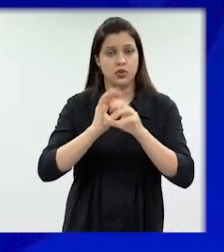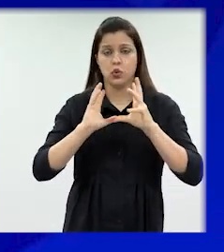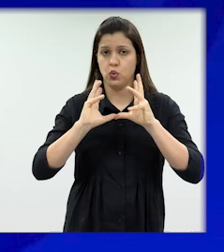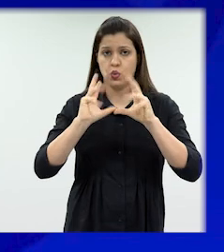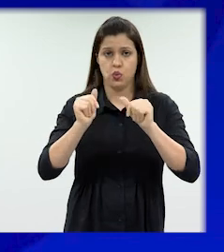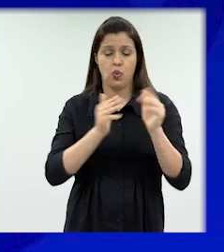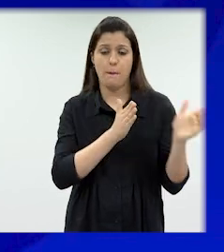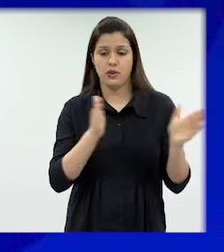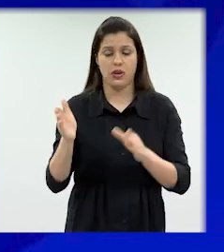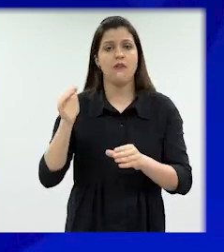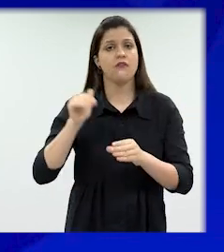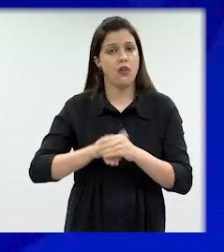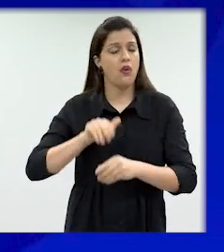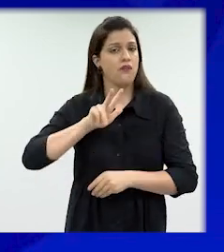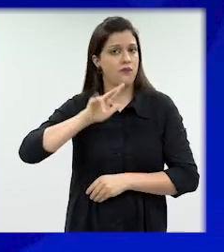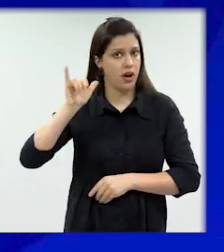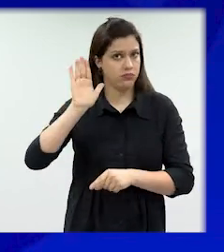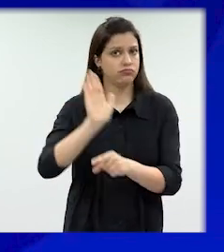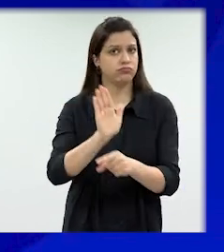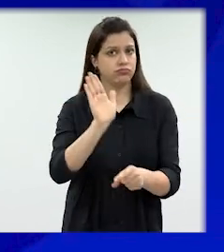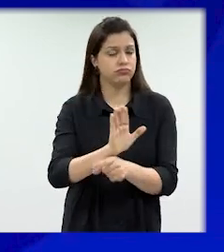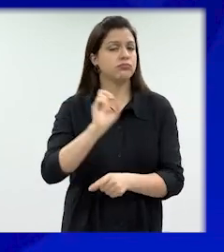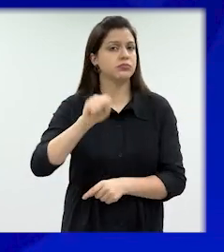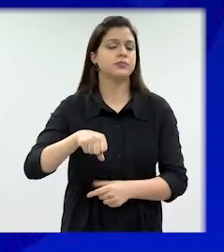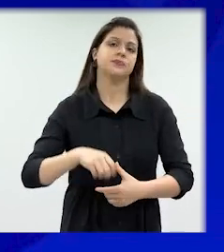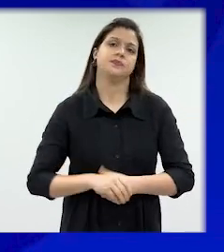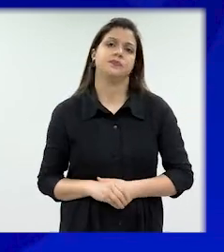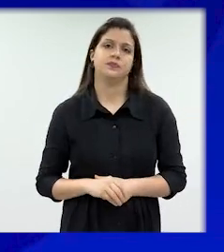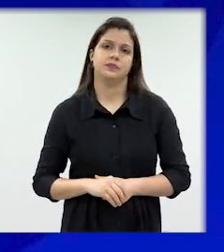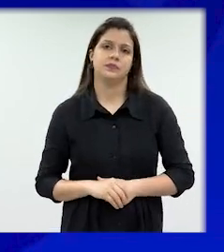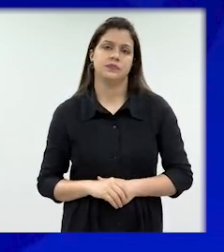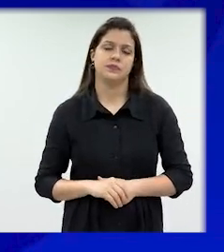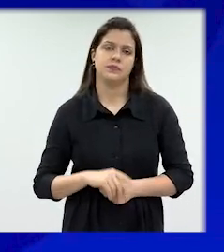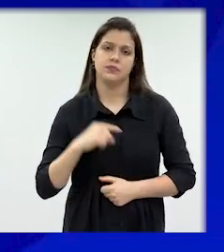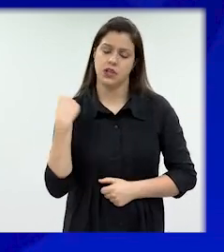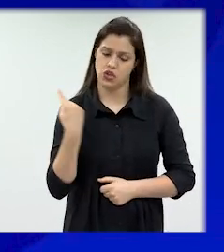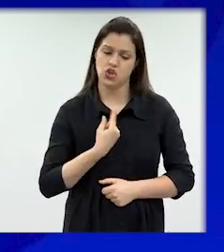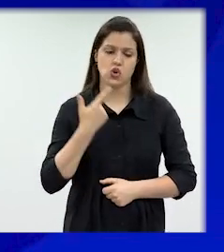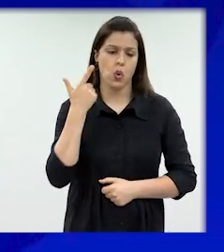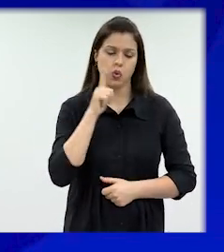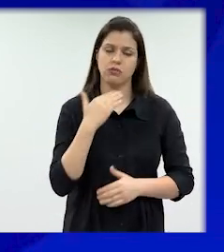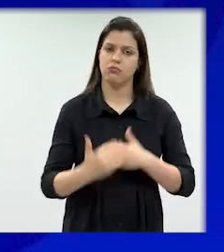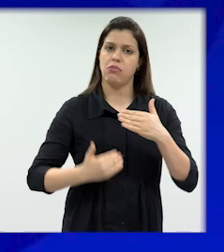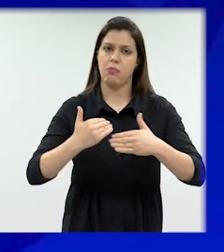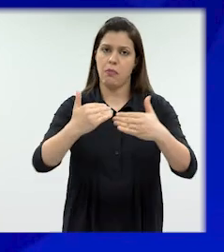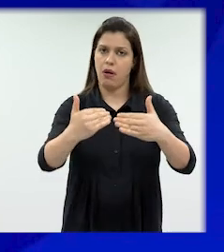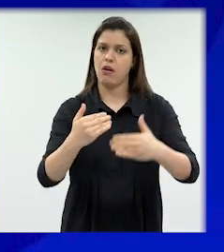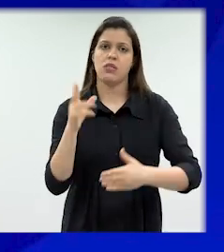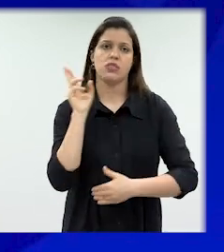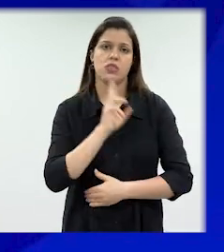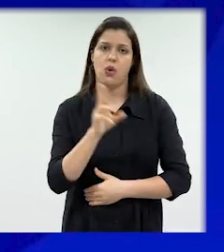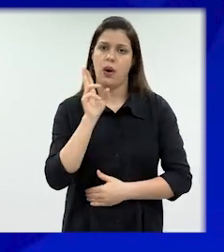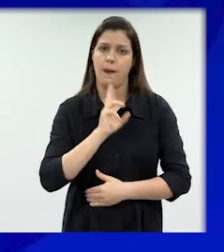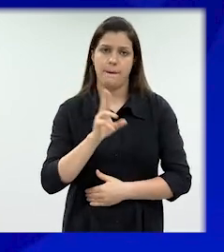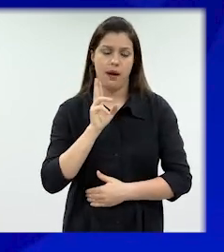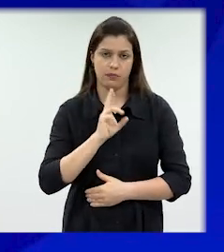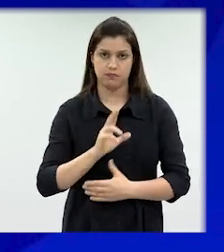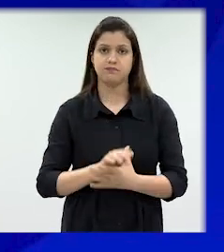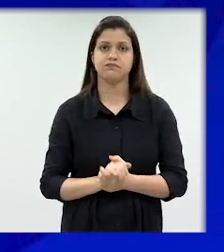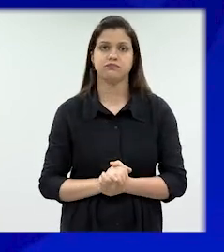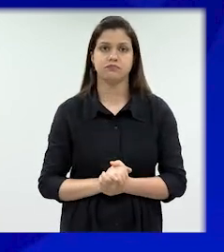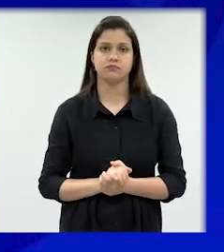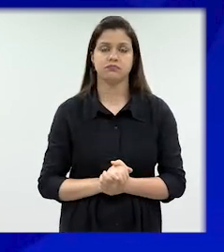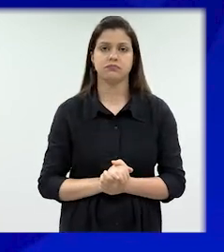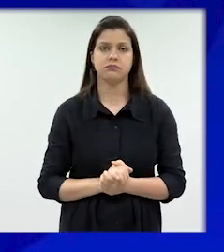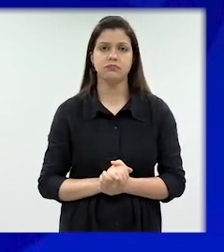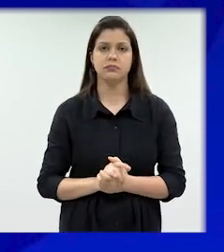eleitoral, vai colaborar e muito para que esse processo se desenvolva sem muitos solavancos, vamos